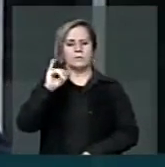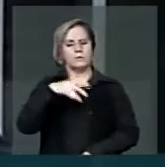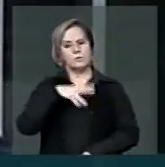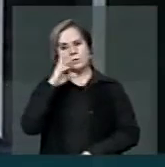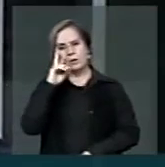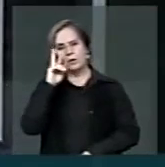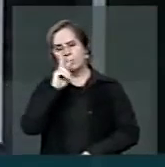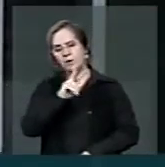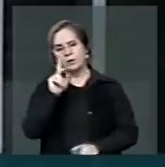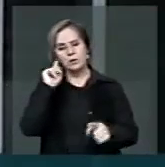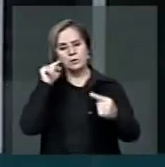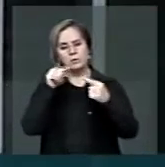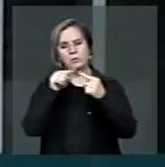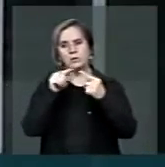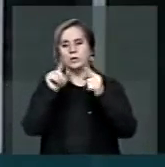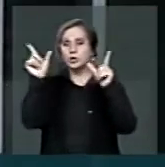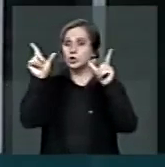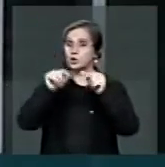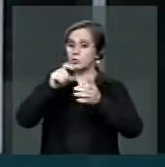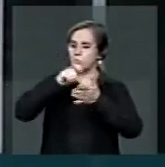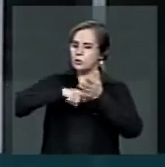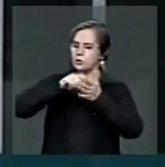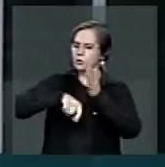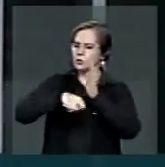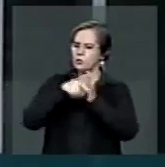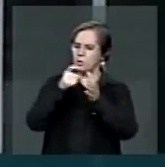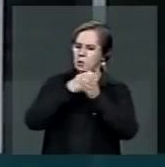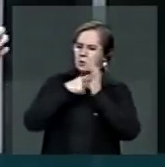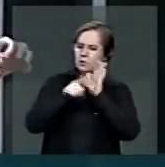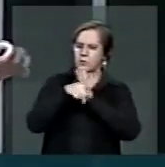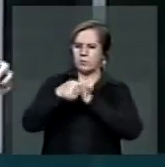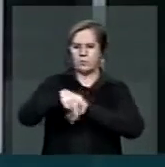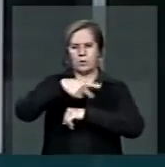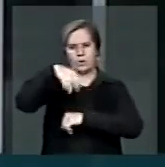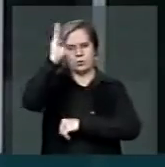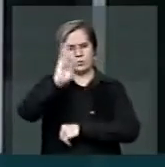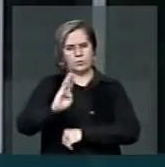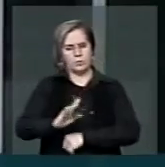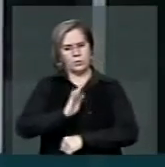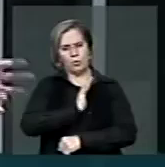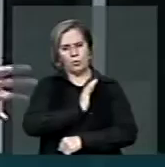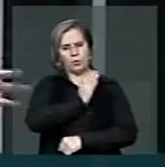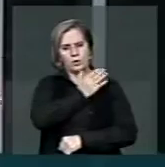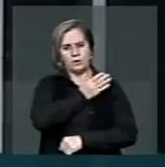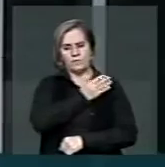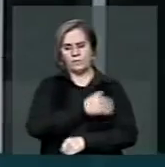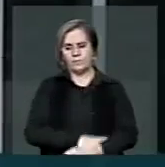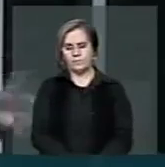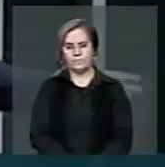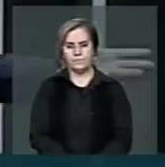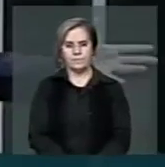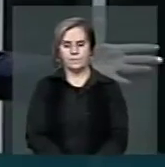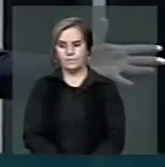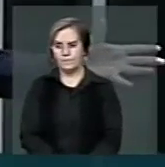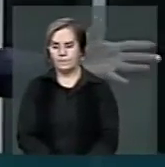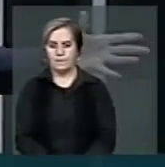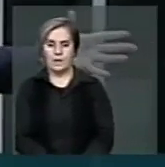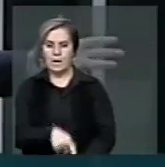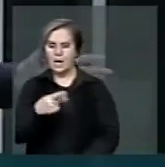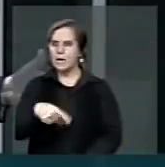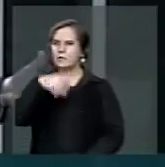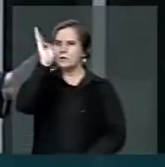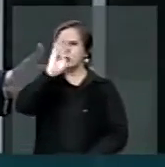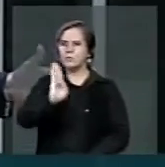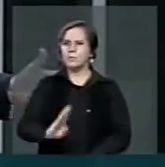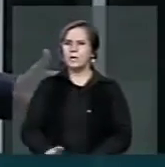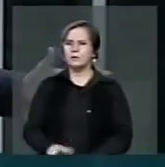visando diminuir as altas taxas de impostos tão perversa que nós pagamos aqui no nosso país. Não é justo que aqui no Brasil